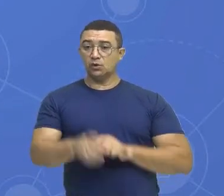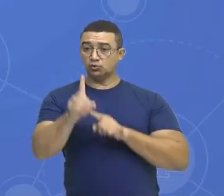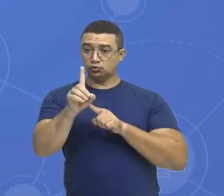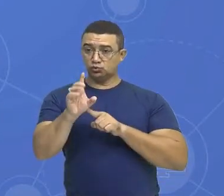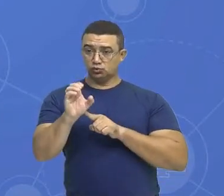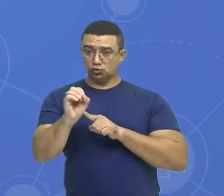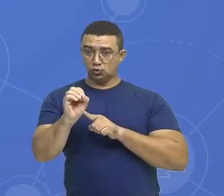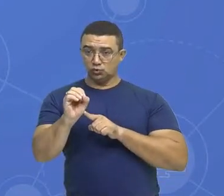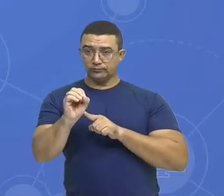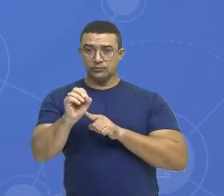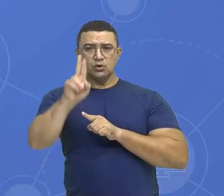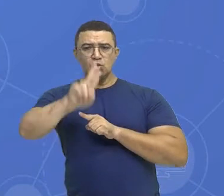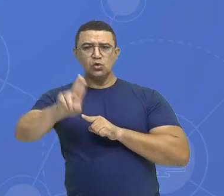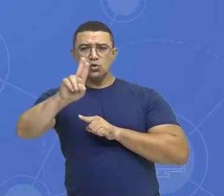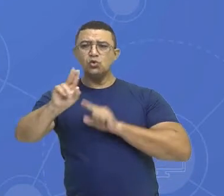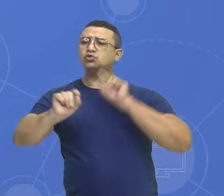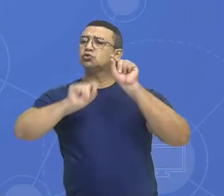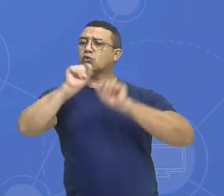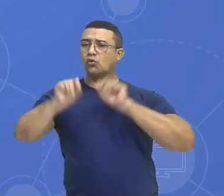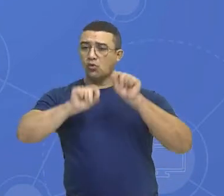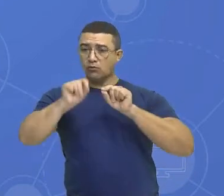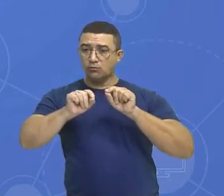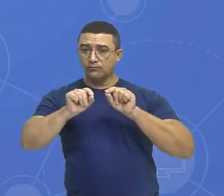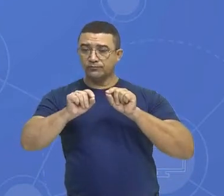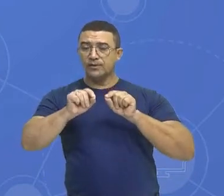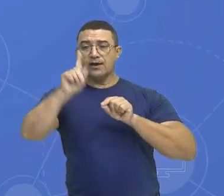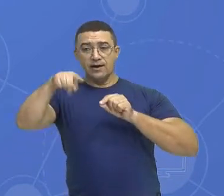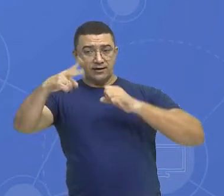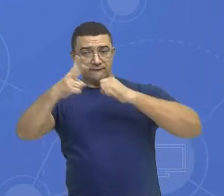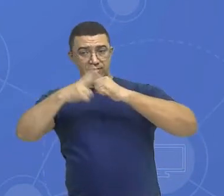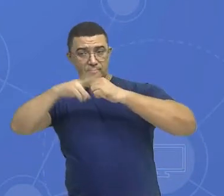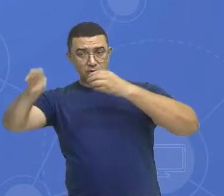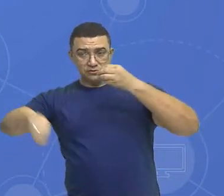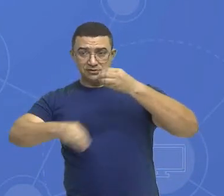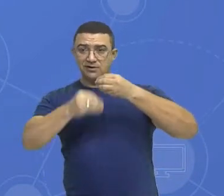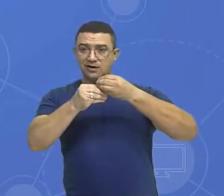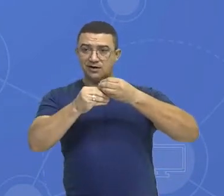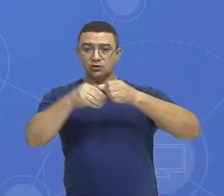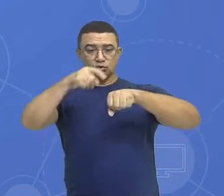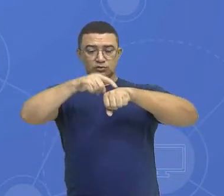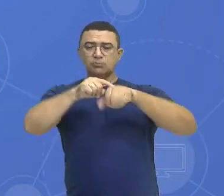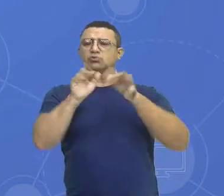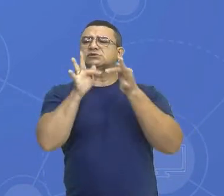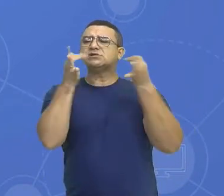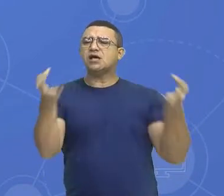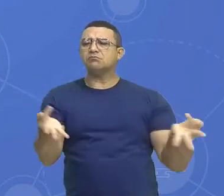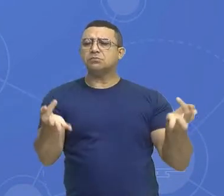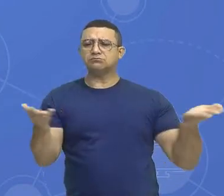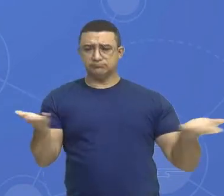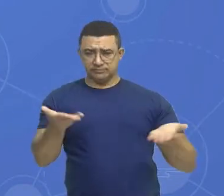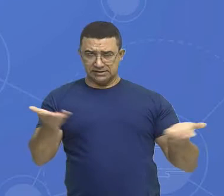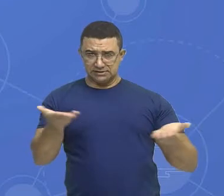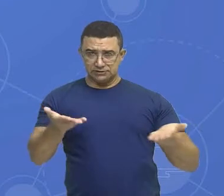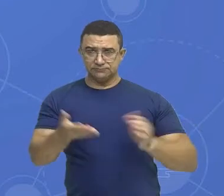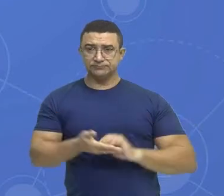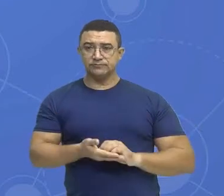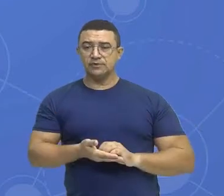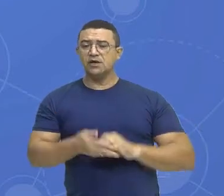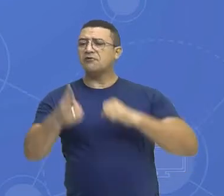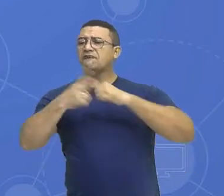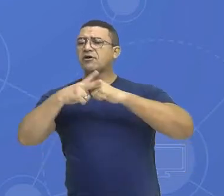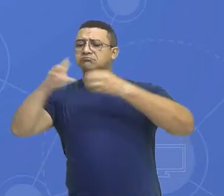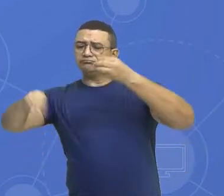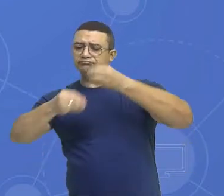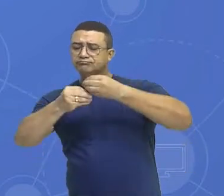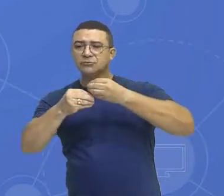do. Eu utilizo o do, que é um verbo auxiliar do the simple present, né? O verbo, o que é um verbo auxiliar? É aquele verbo, por exemplo, que não